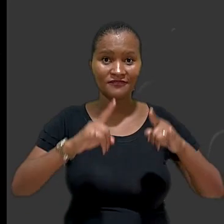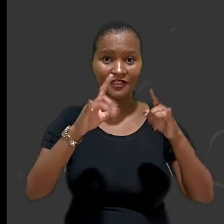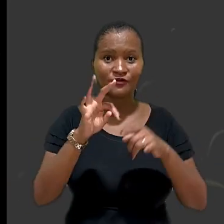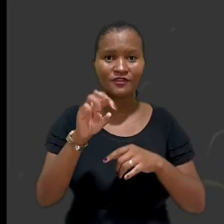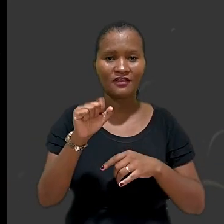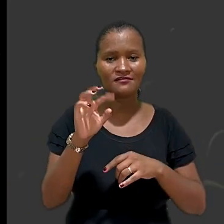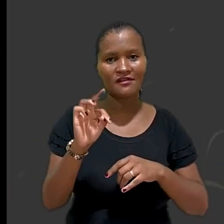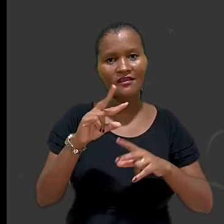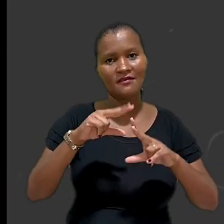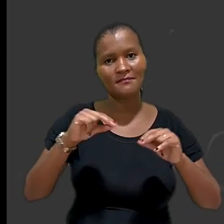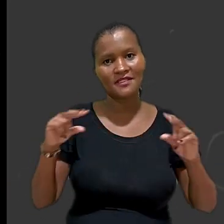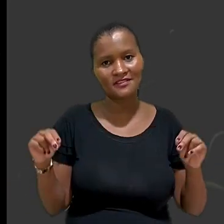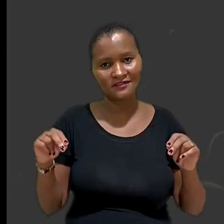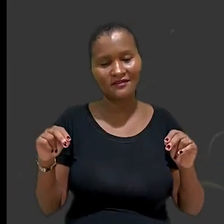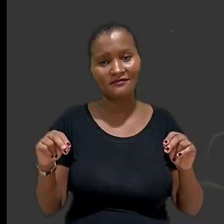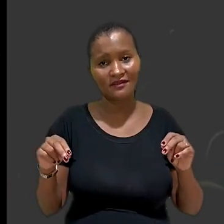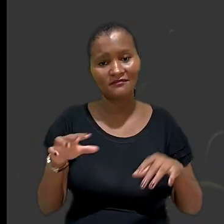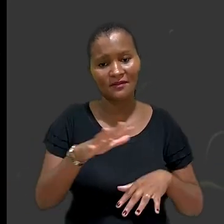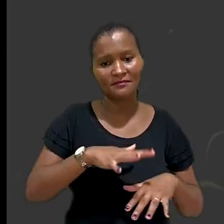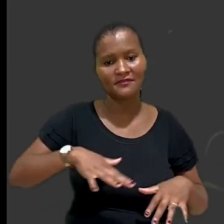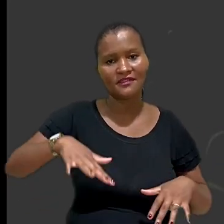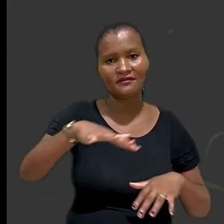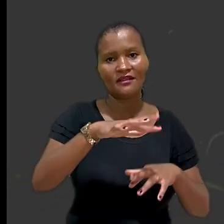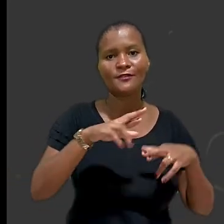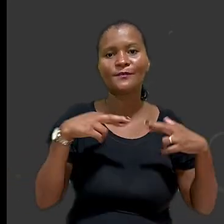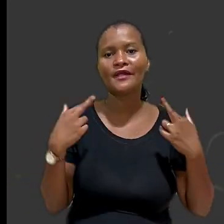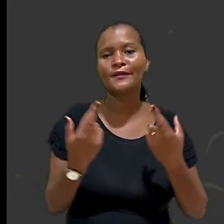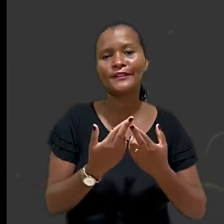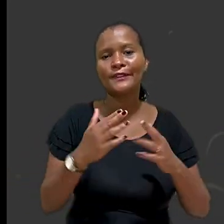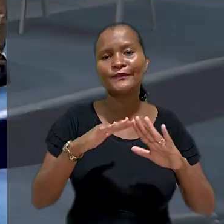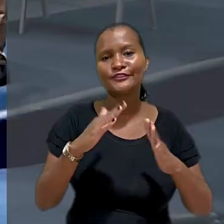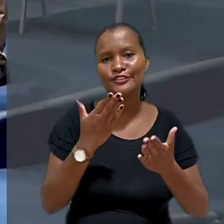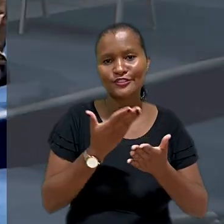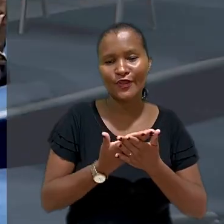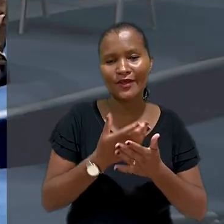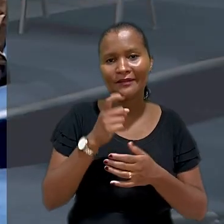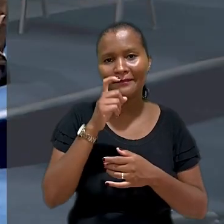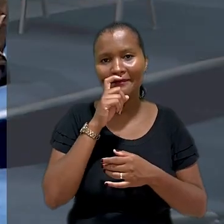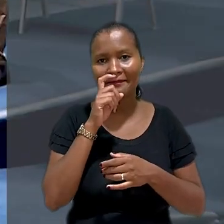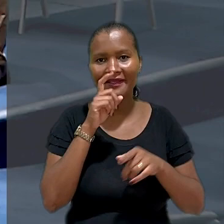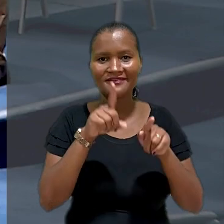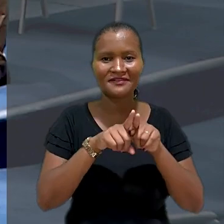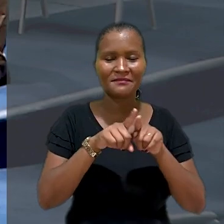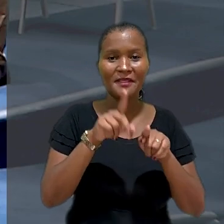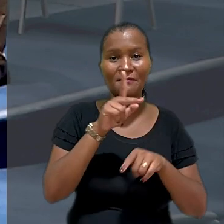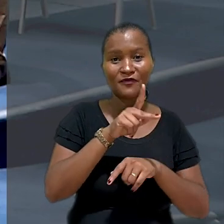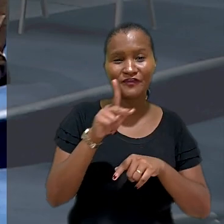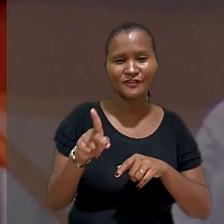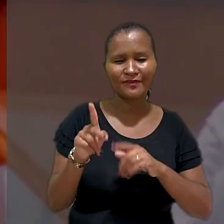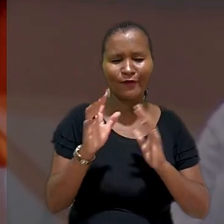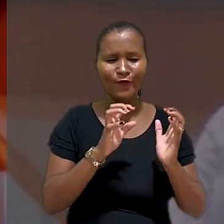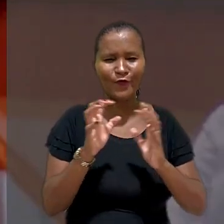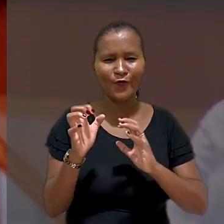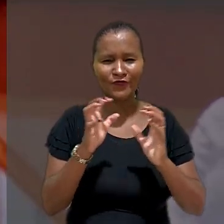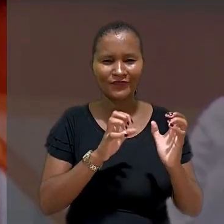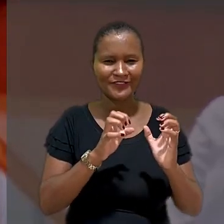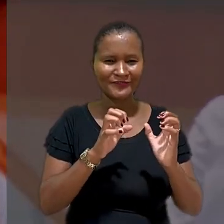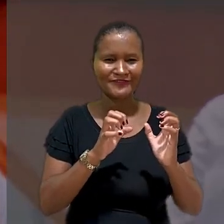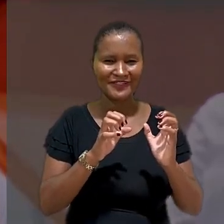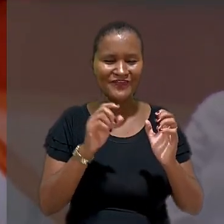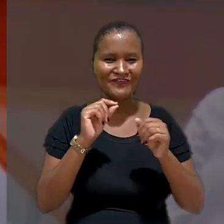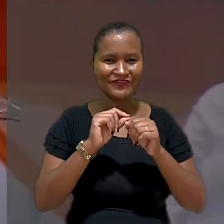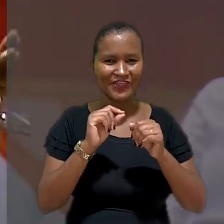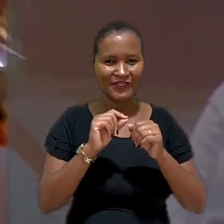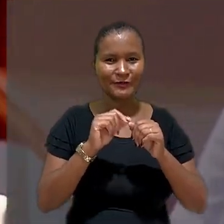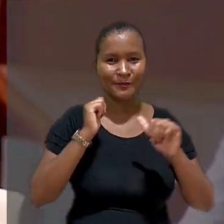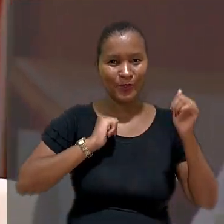TST em Brasília e é ambientada em uma reunião de escola entre pais e professores o conflito protagonizado